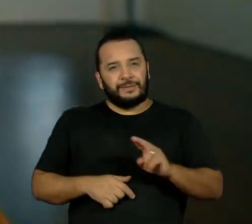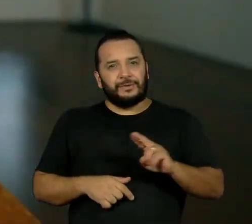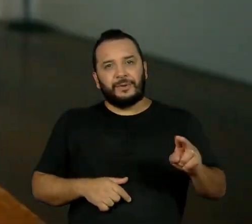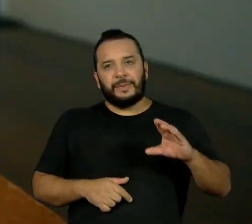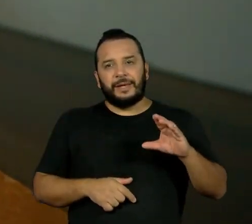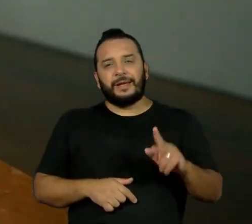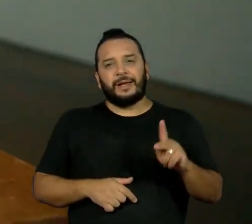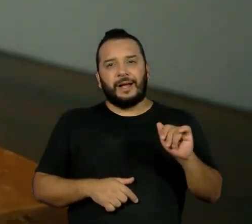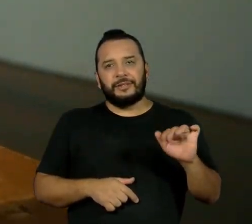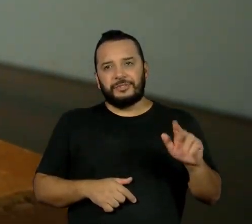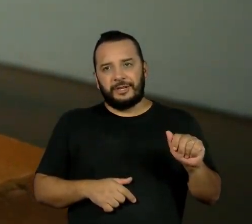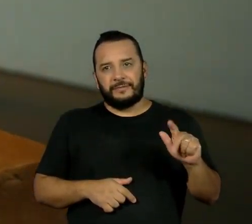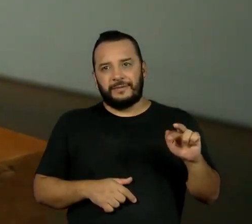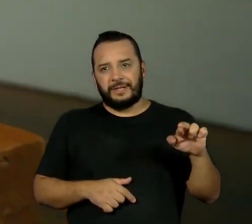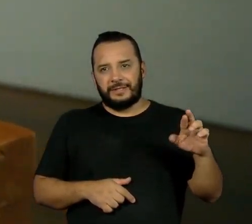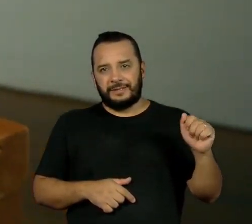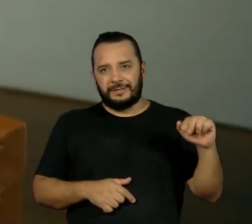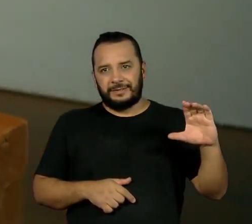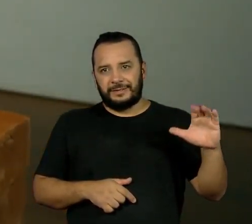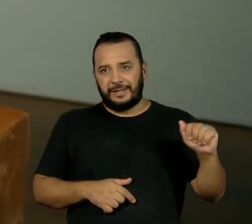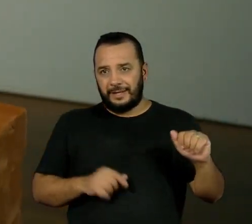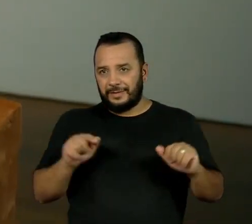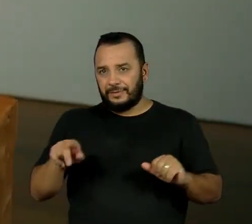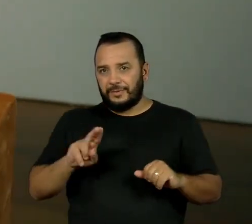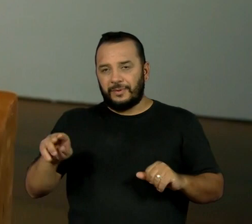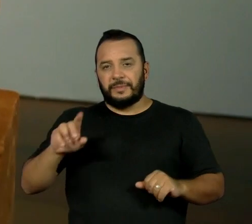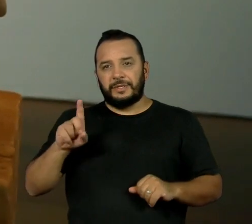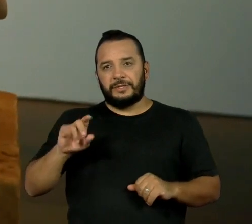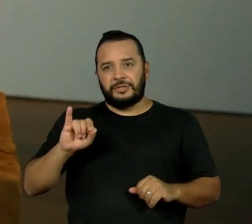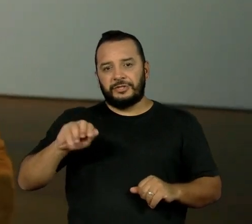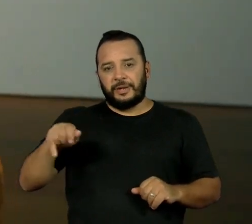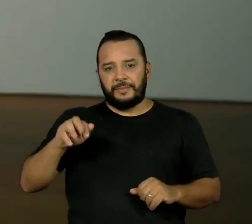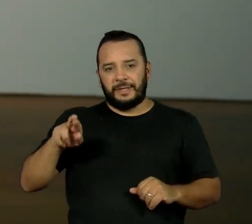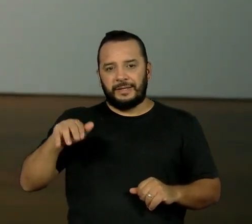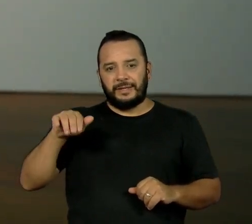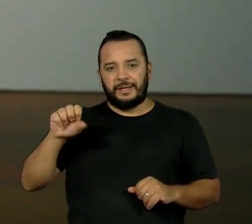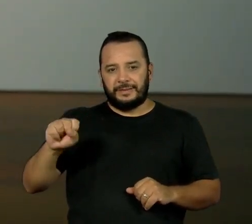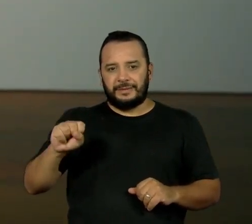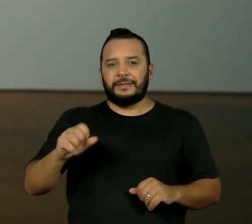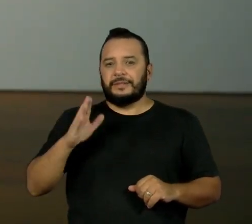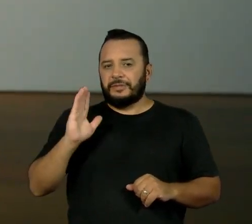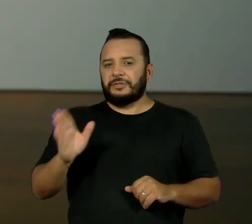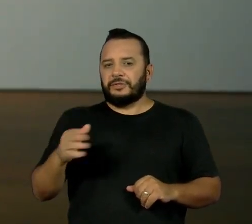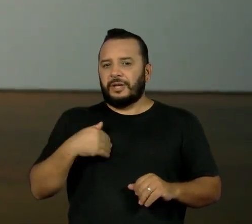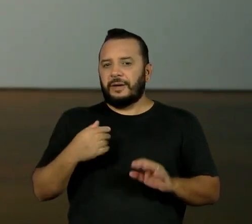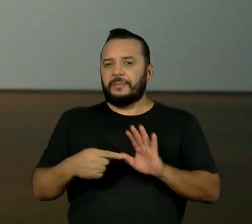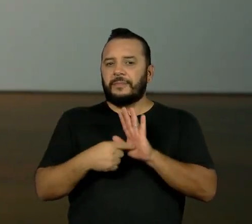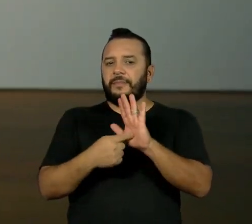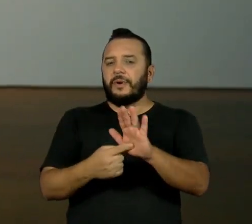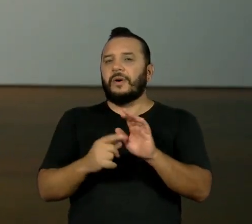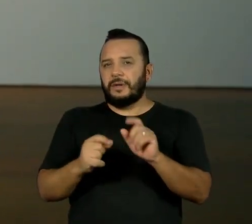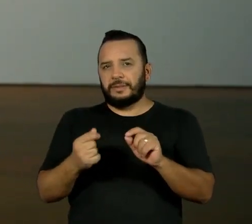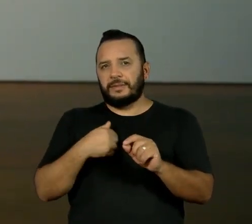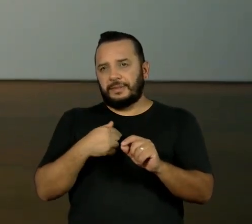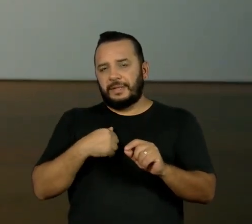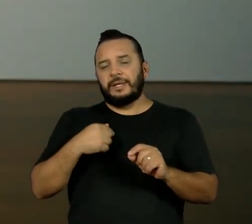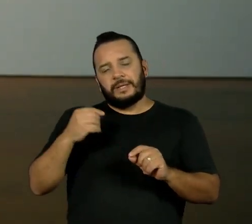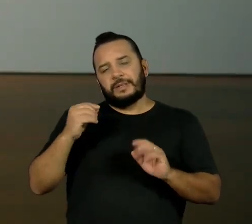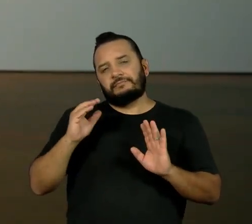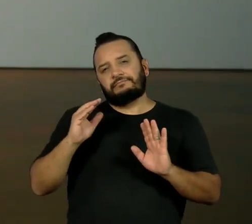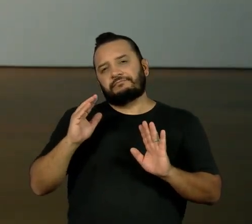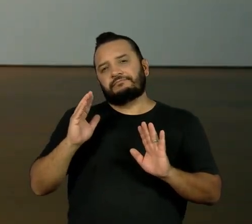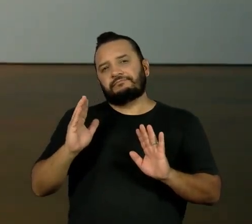França, Djaniras, e porque essa figura das Djaniras aparece na música e não dá para saber, é